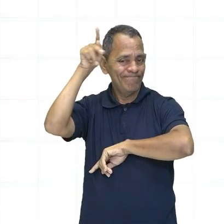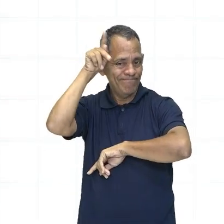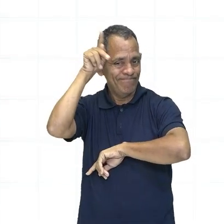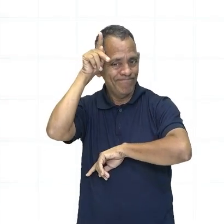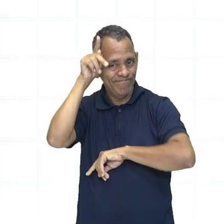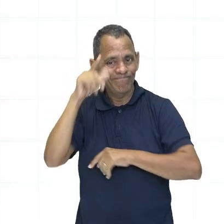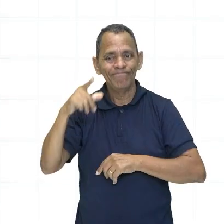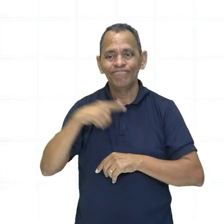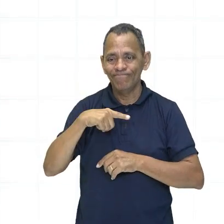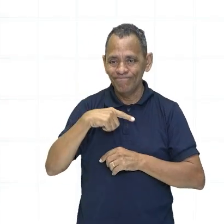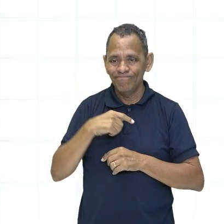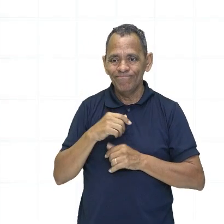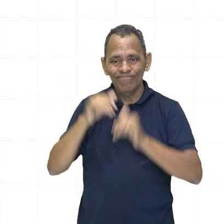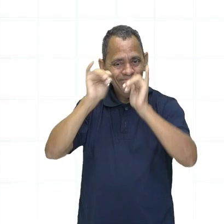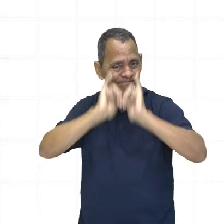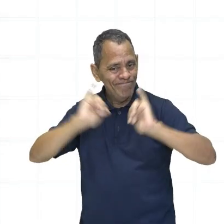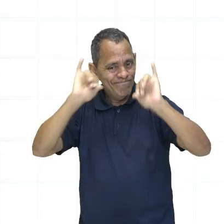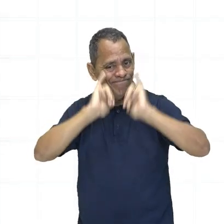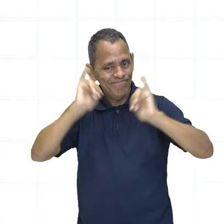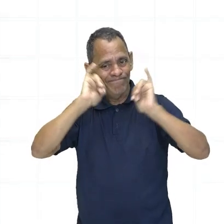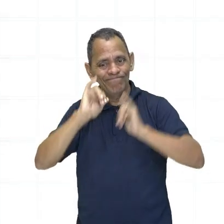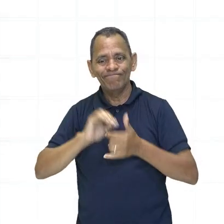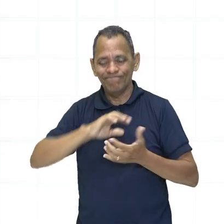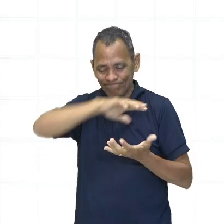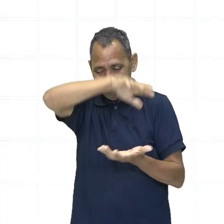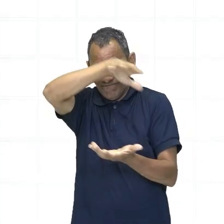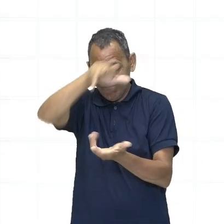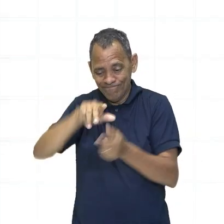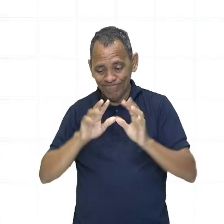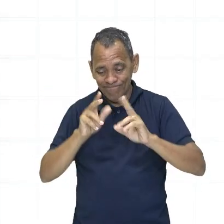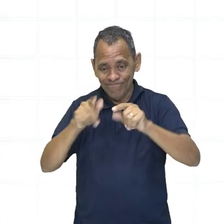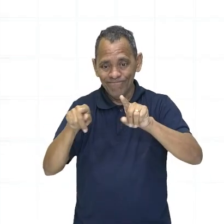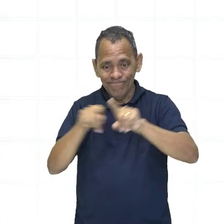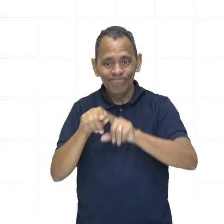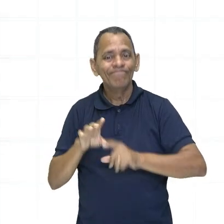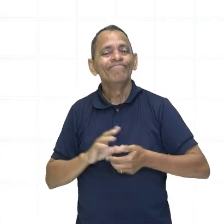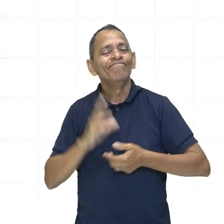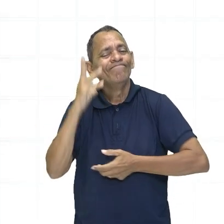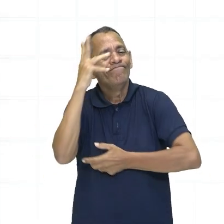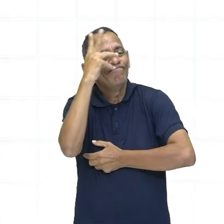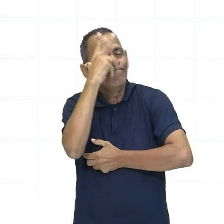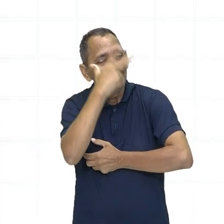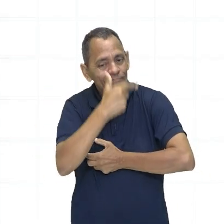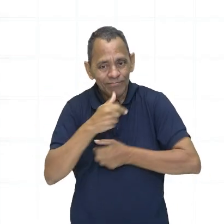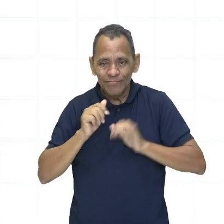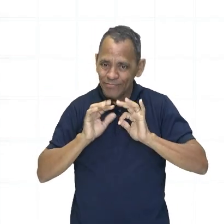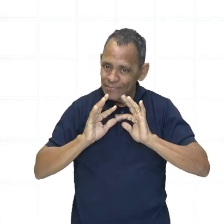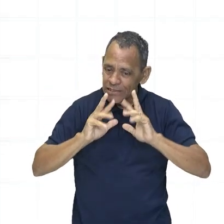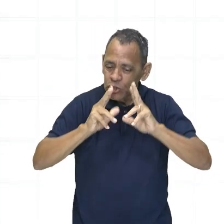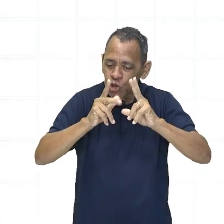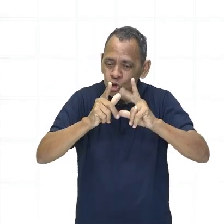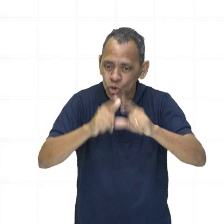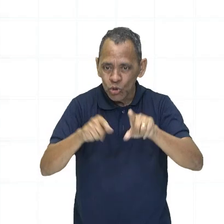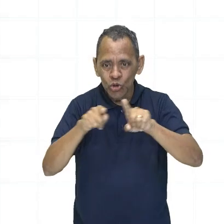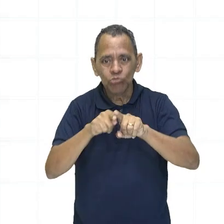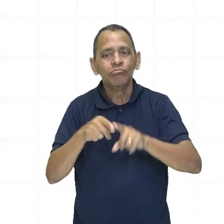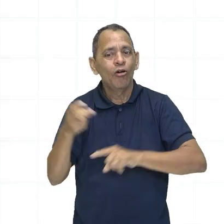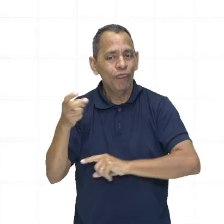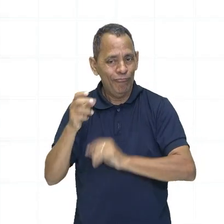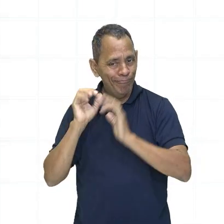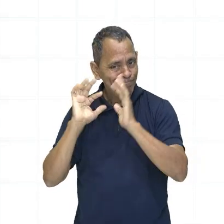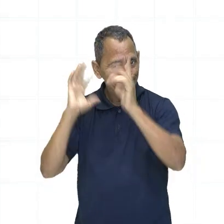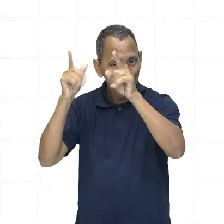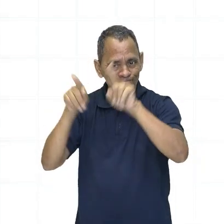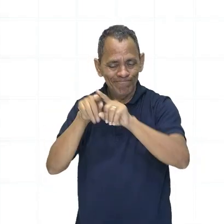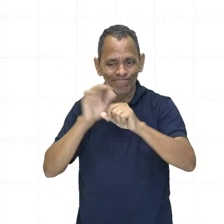repercussão internacional devido à beleza de todo o festival, além de divulgar a cultura e maior